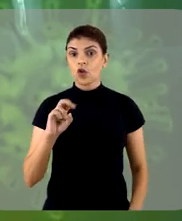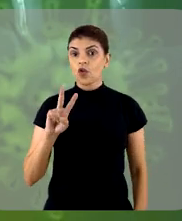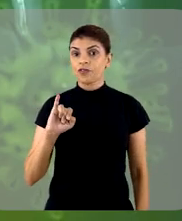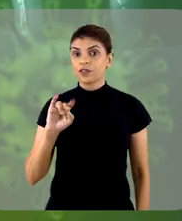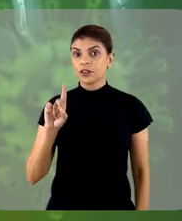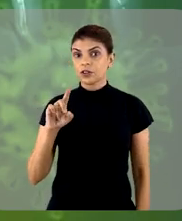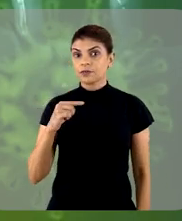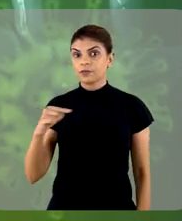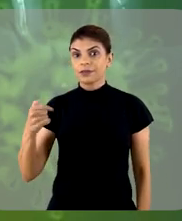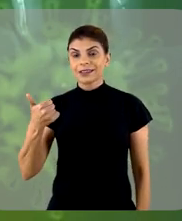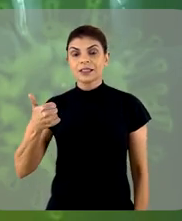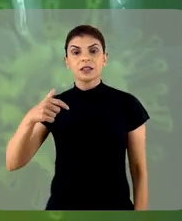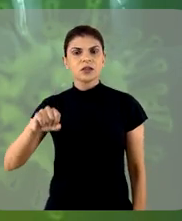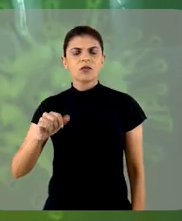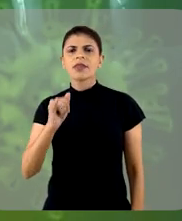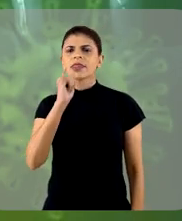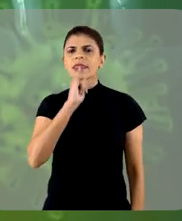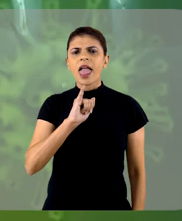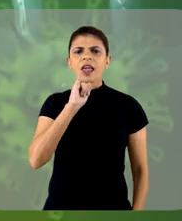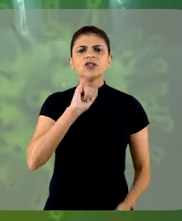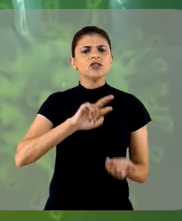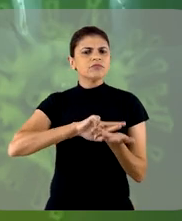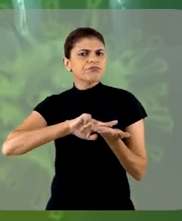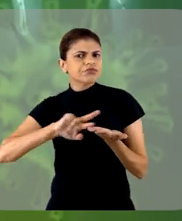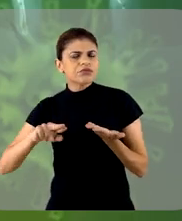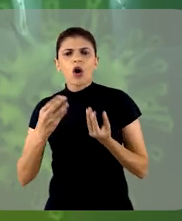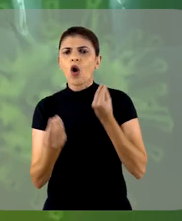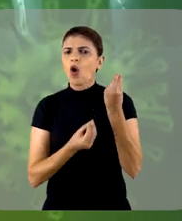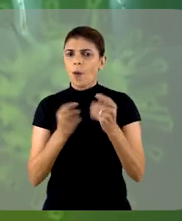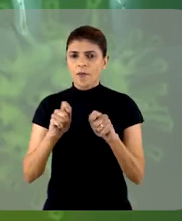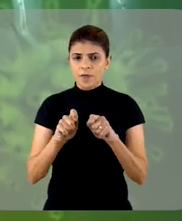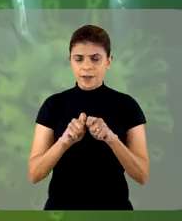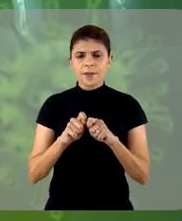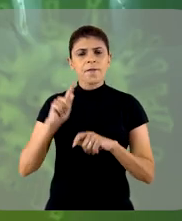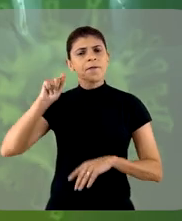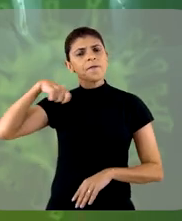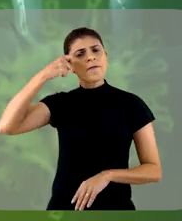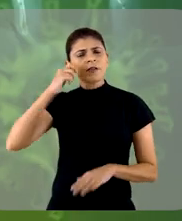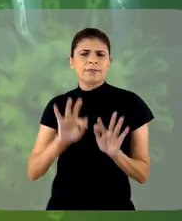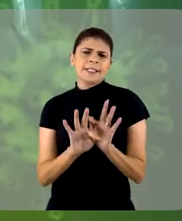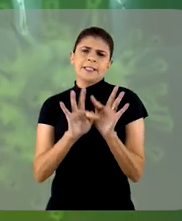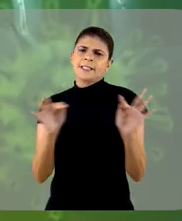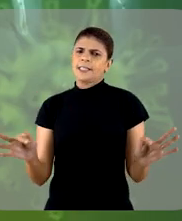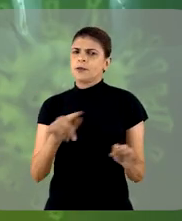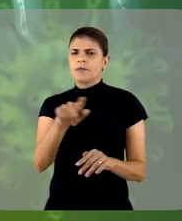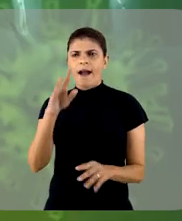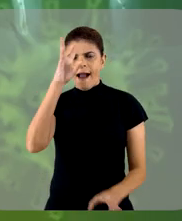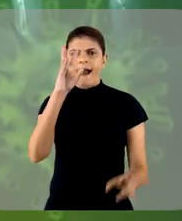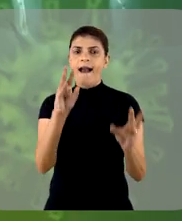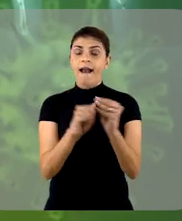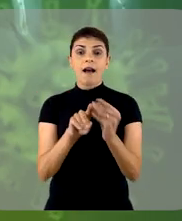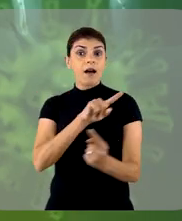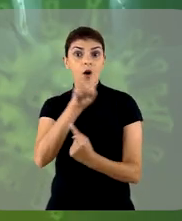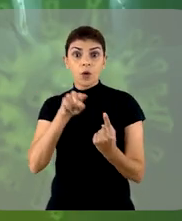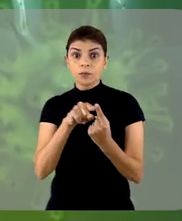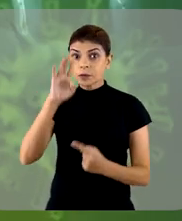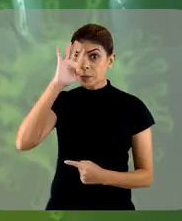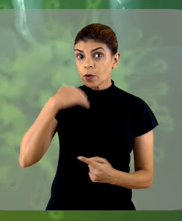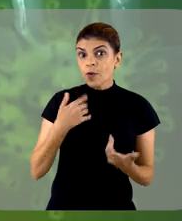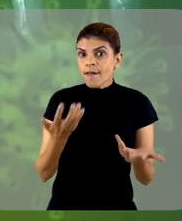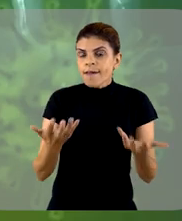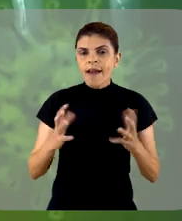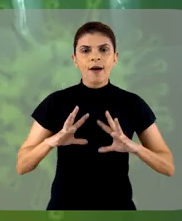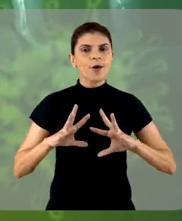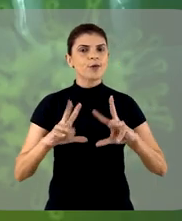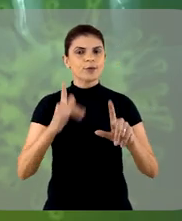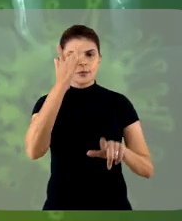os testes utilizados e como a gente interpreta. Esse vídeo vai ser falado da forma mais simples possível, porque o meu objetivo é